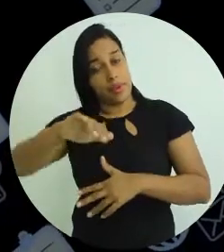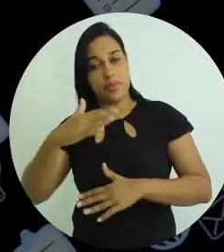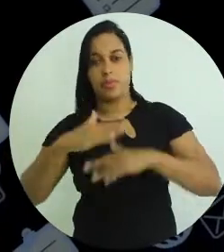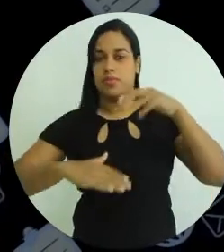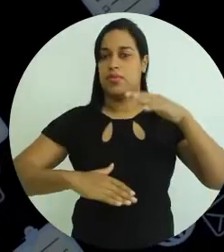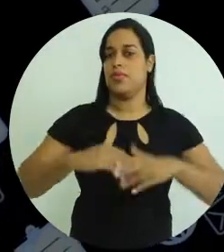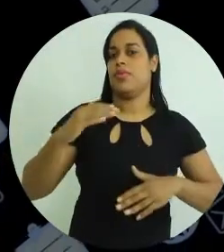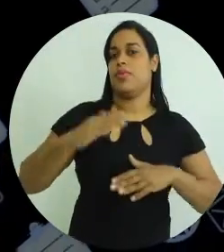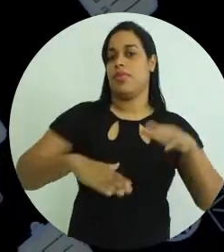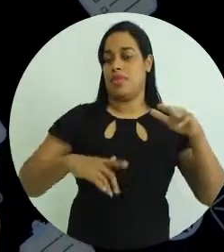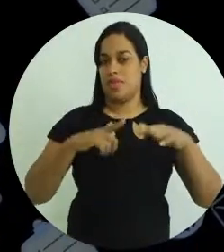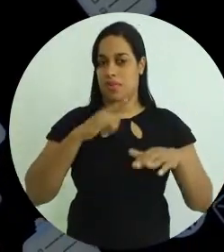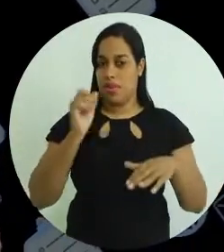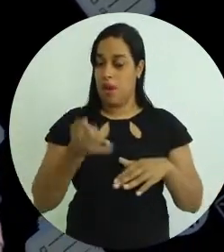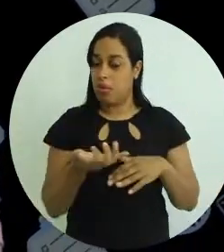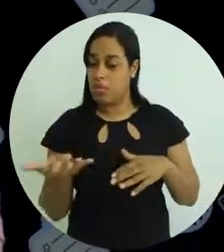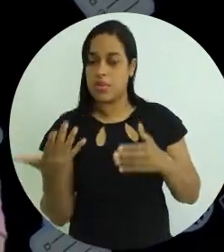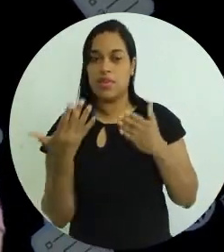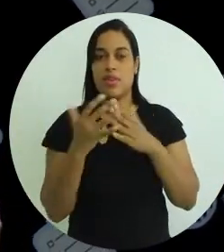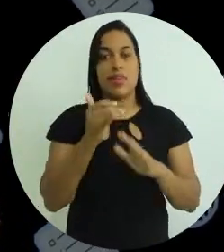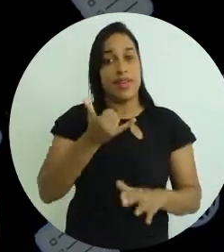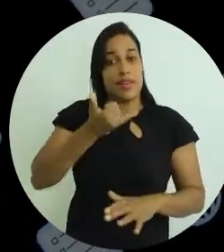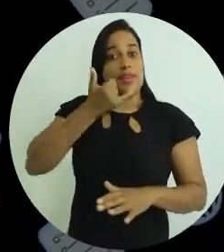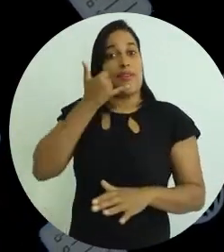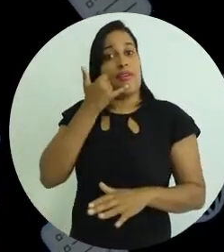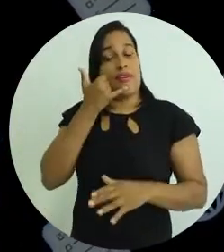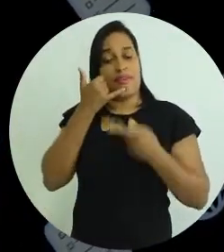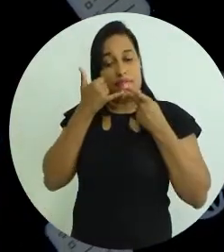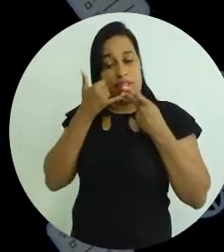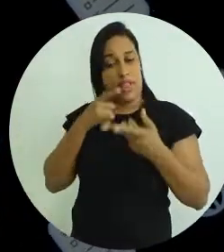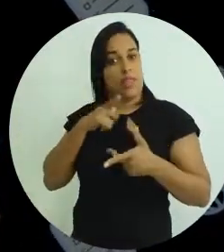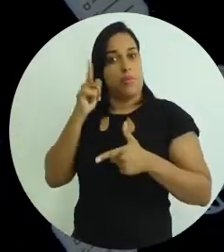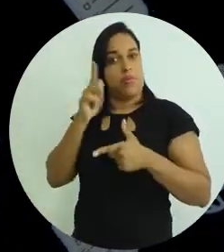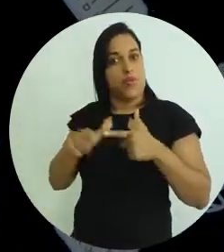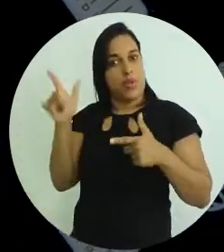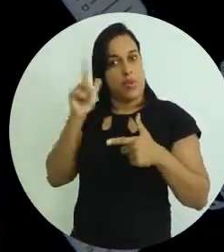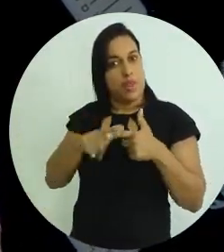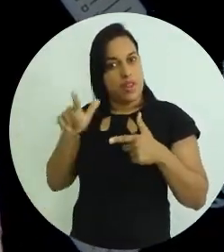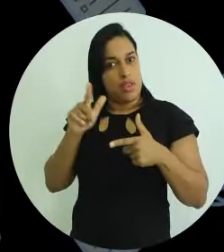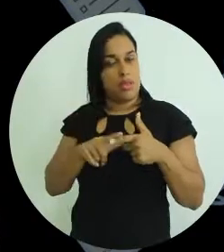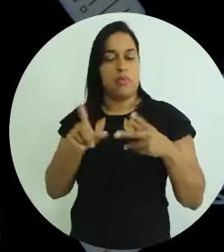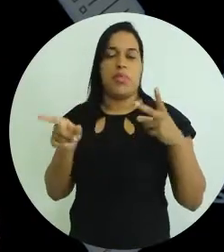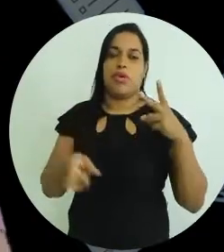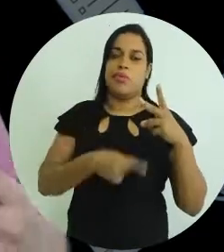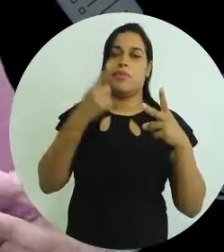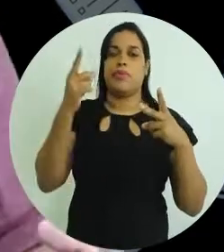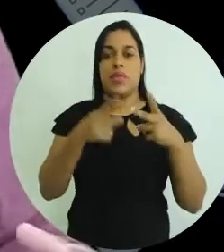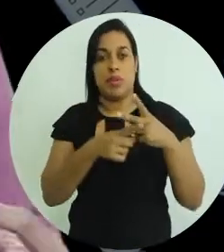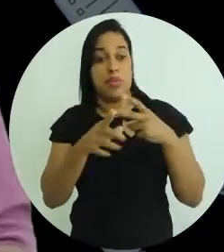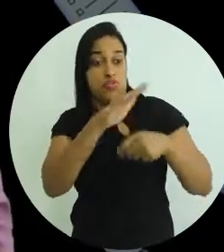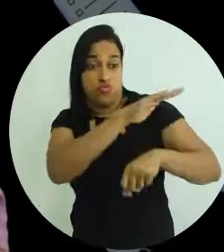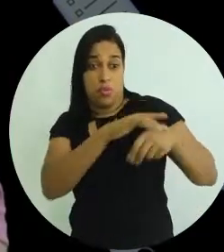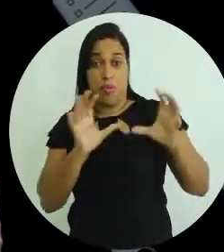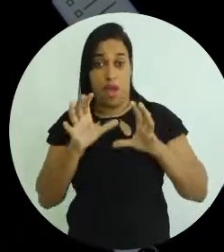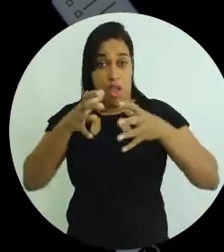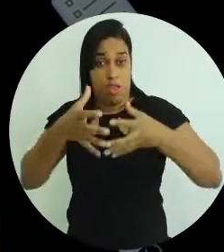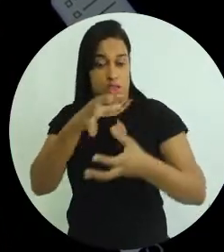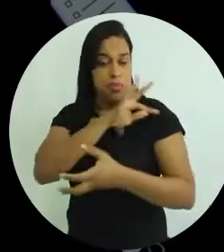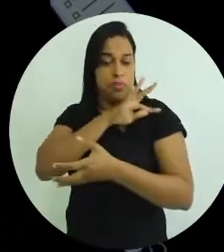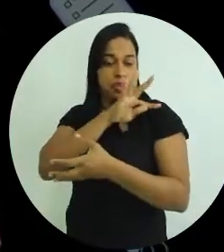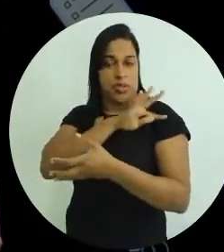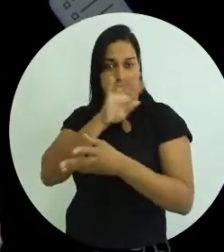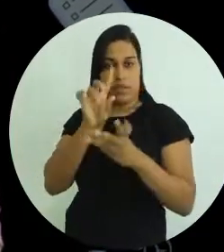Existe o processo de abrir um chamado, dizer que alguém tem um problema. Envolve o processo de convocar uma equipe de